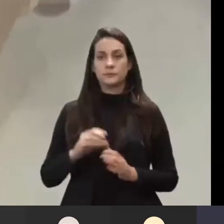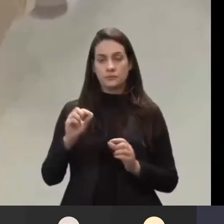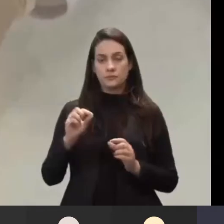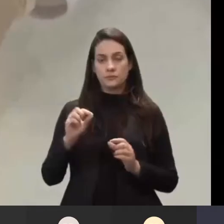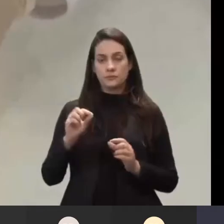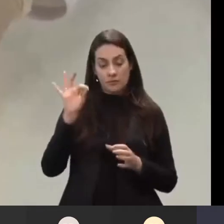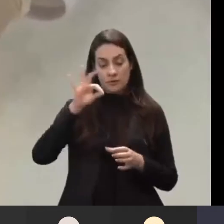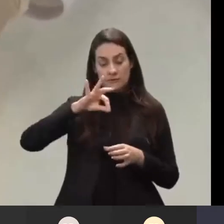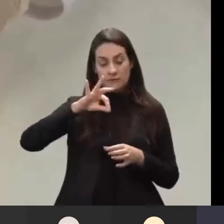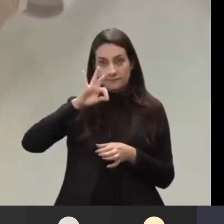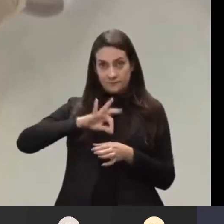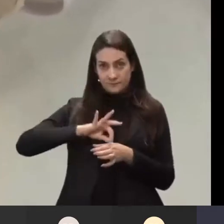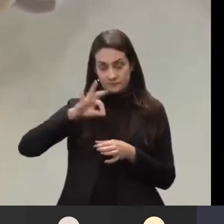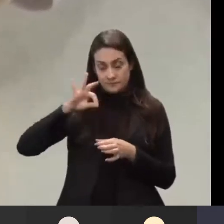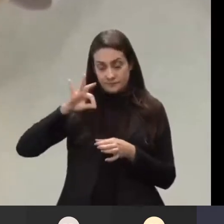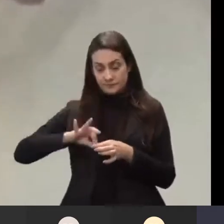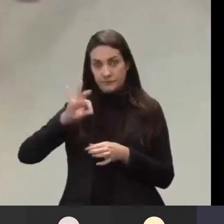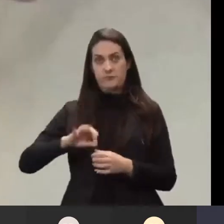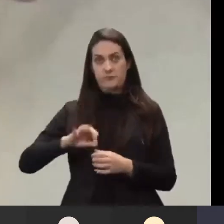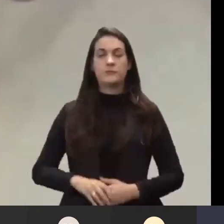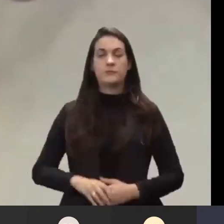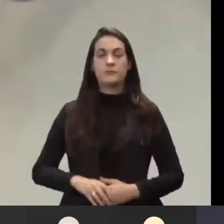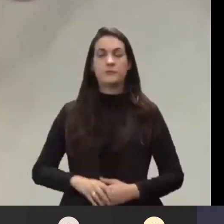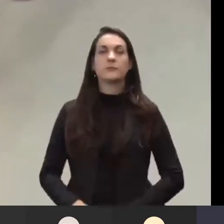E aí vai colocar sobre a plaquinha.